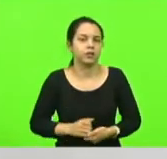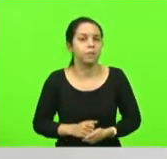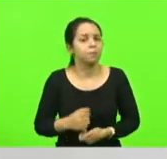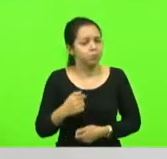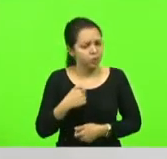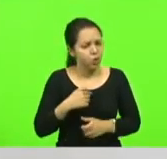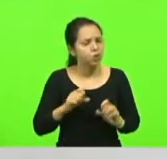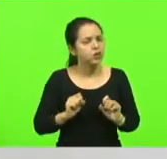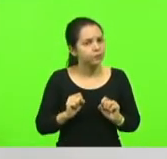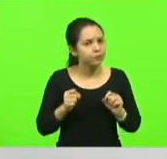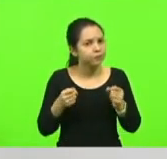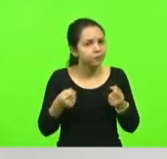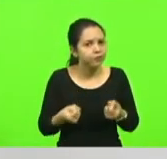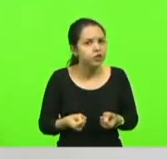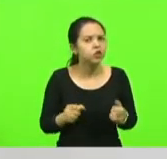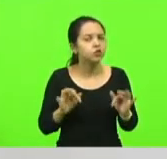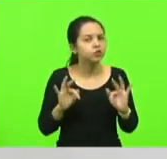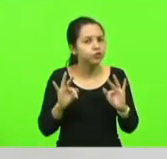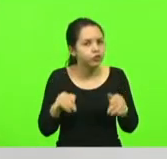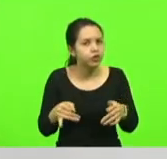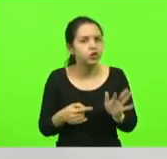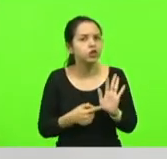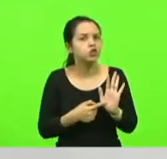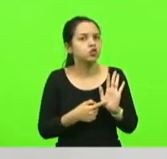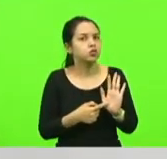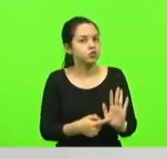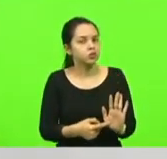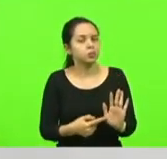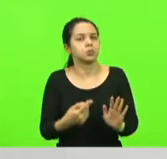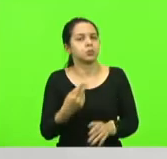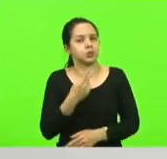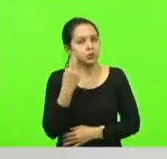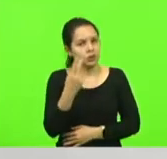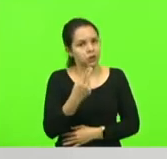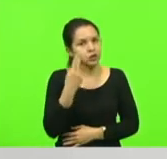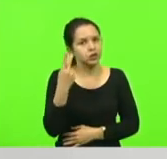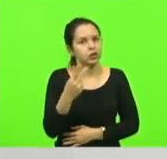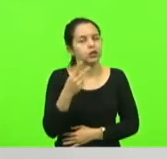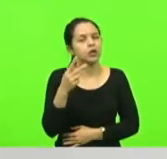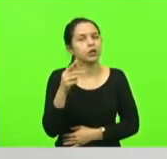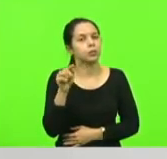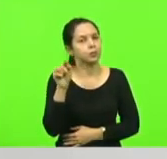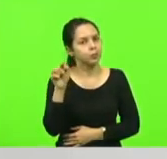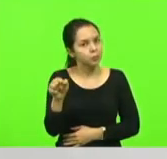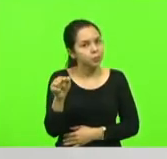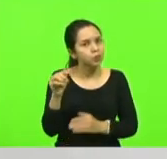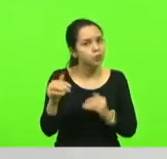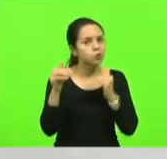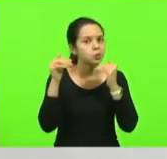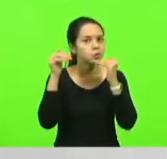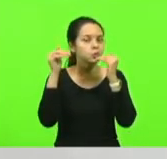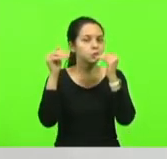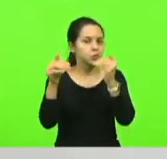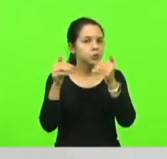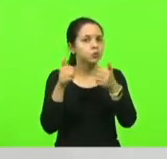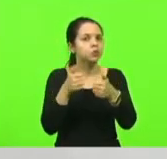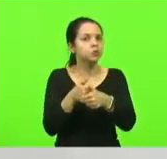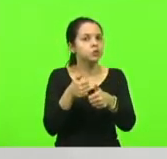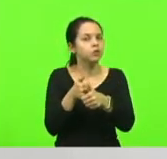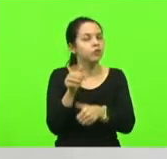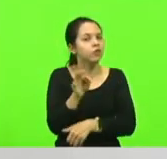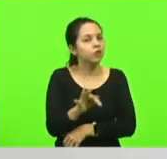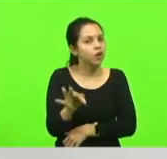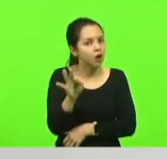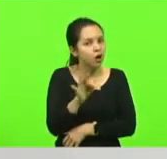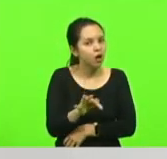defendo o fim das indicações políticas para o Supremo Tribunal Federal, deputado Bruno, exatamente por essas questões.